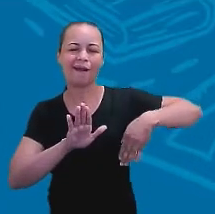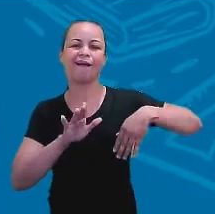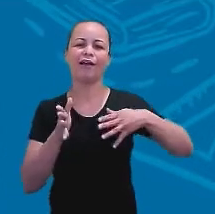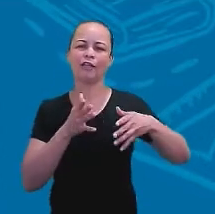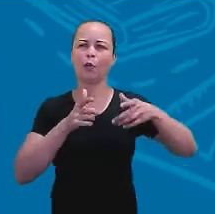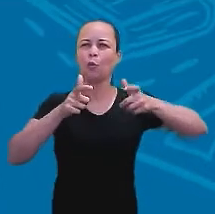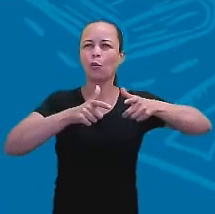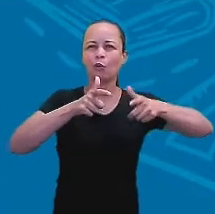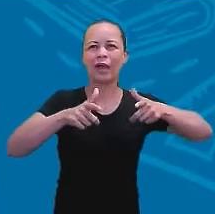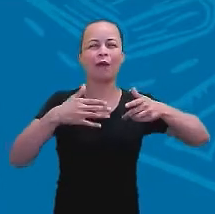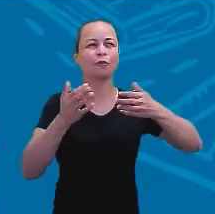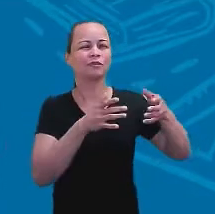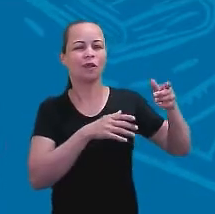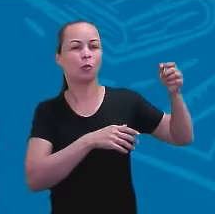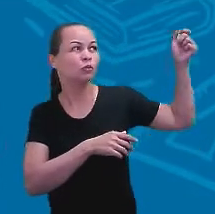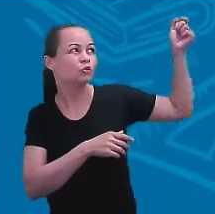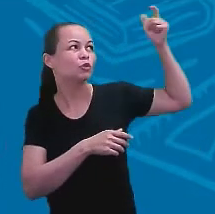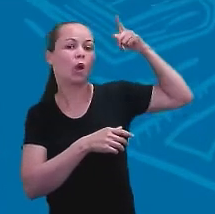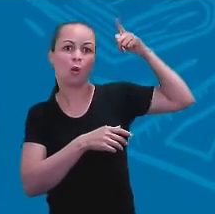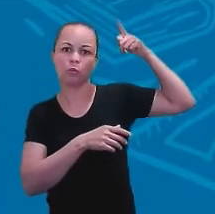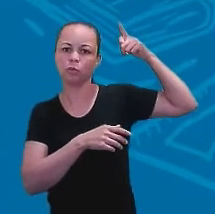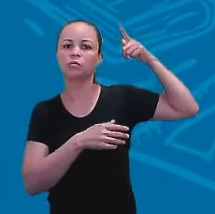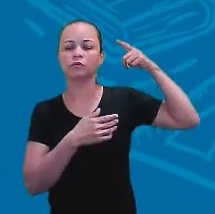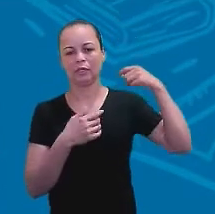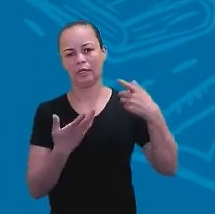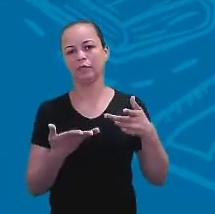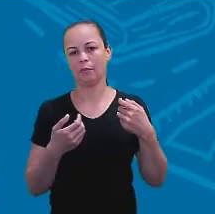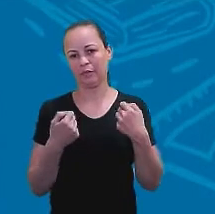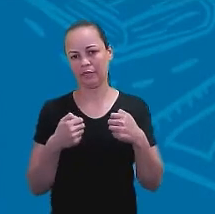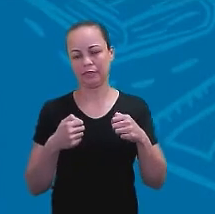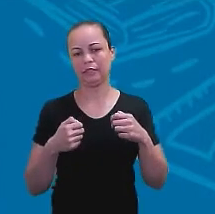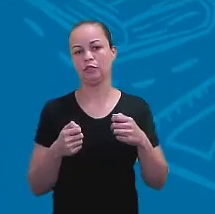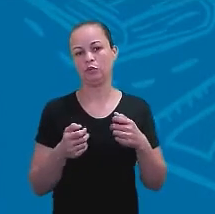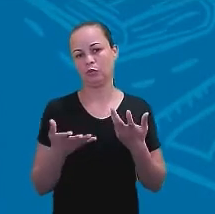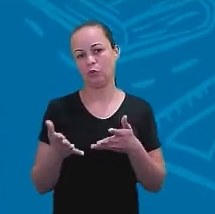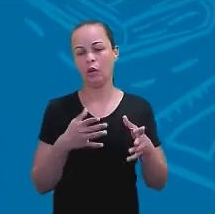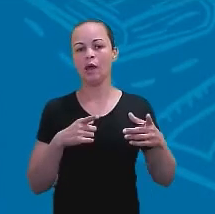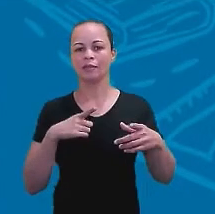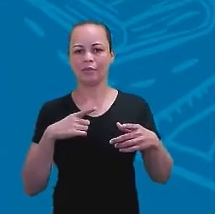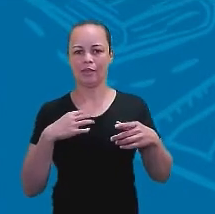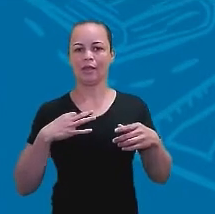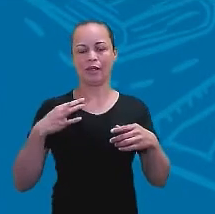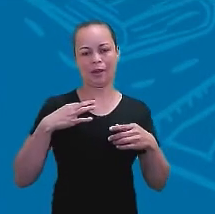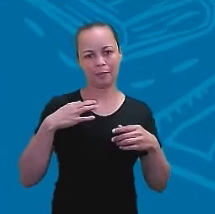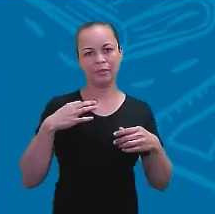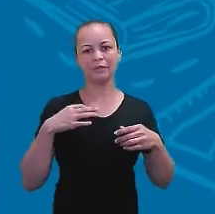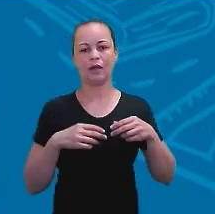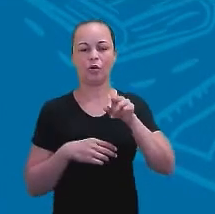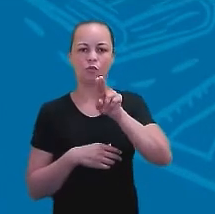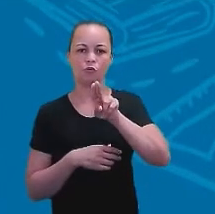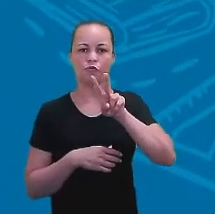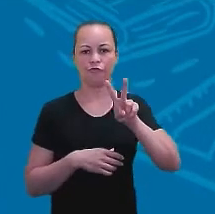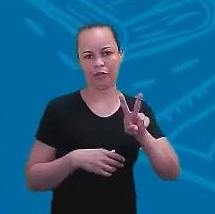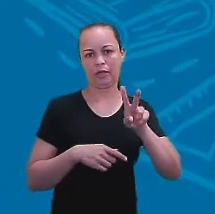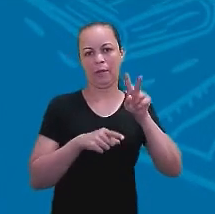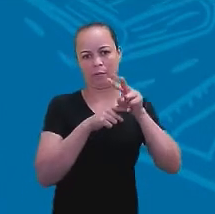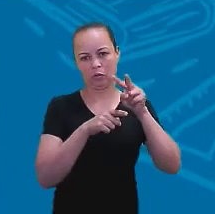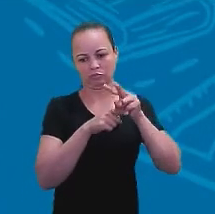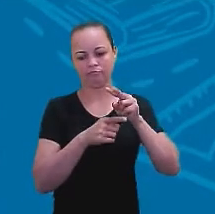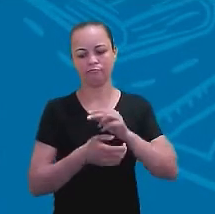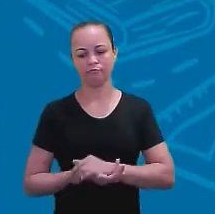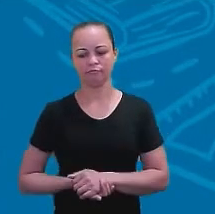né, que a gente tem uma exposição direta ao sol, a gente deve procurar estar usando essas camisas que têm essa